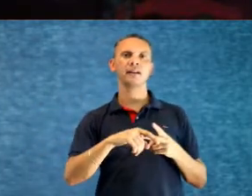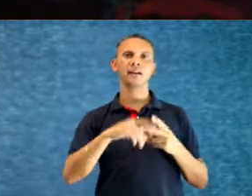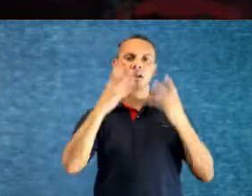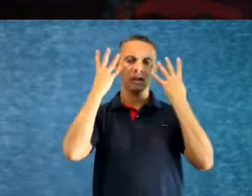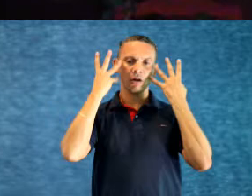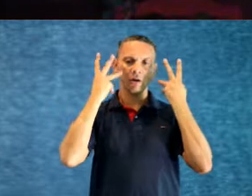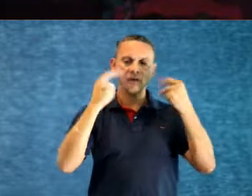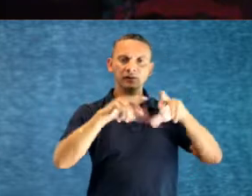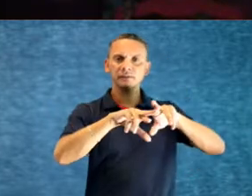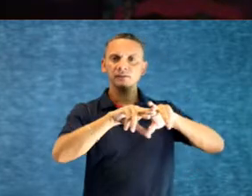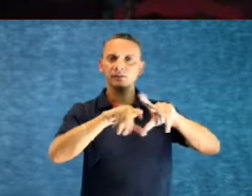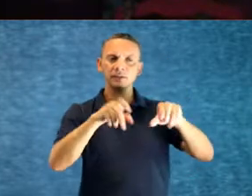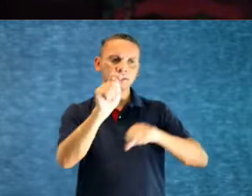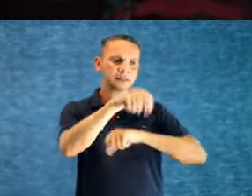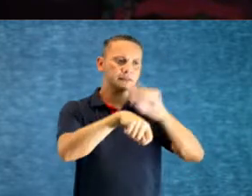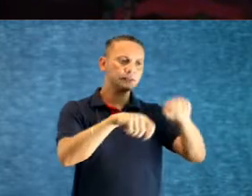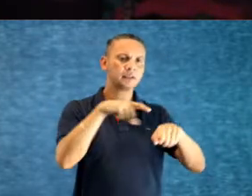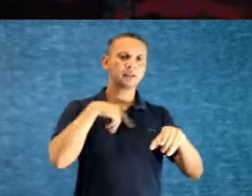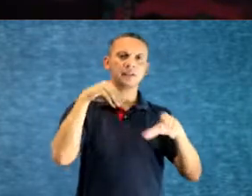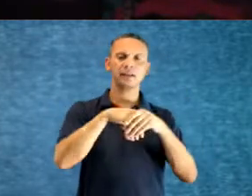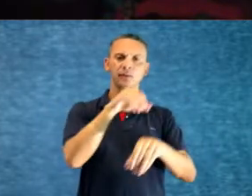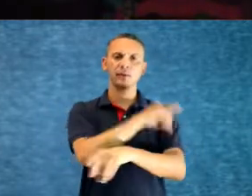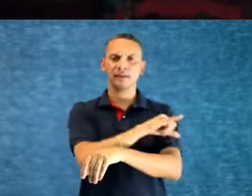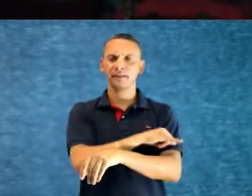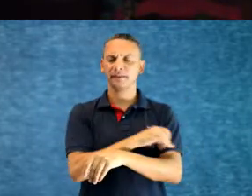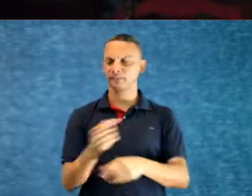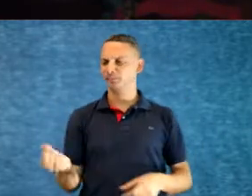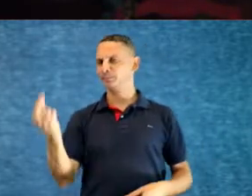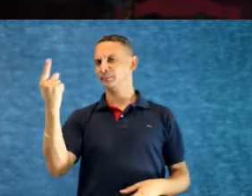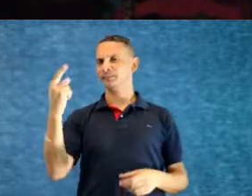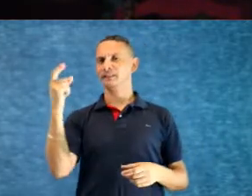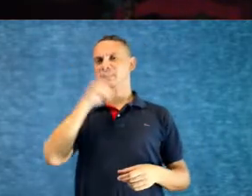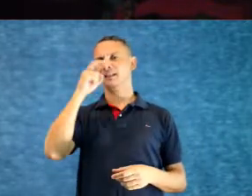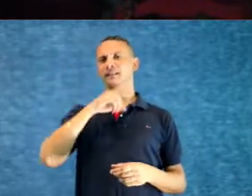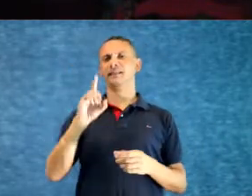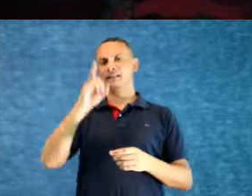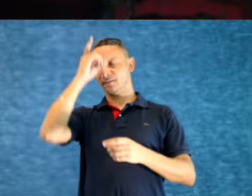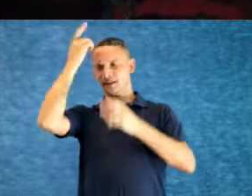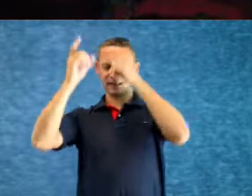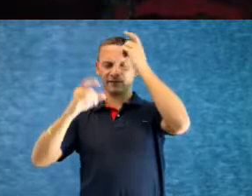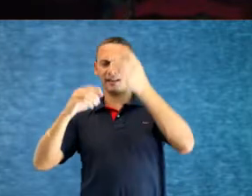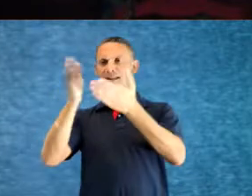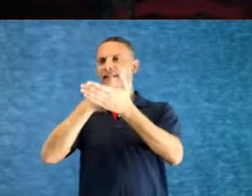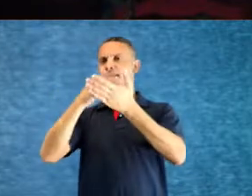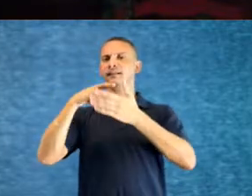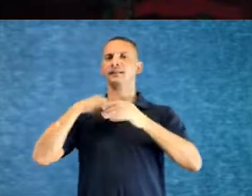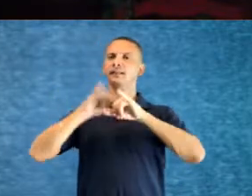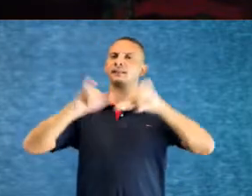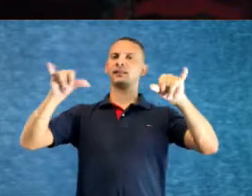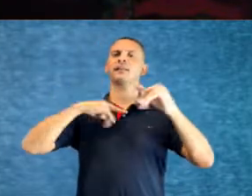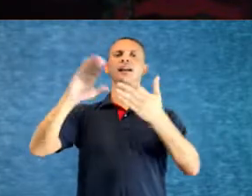comenta tudo, os autores, tudo. Ela conheceu Augusto Comte, né, o